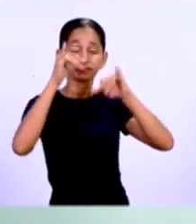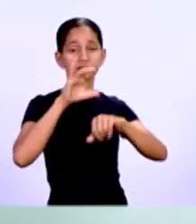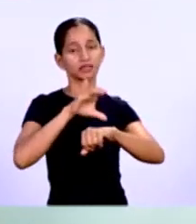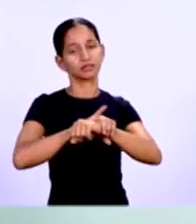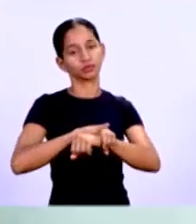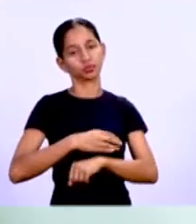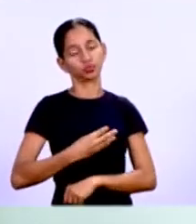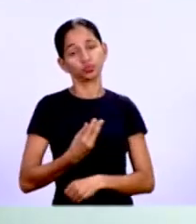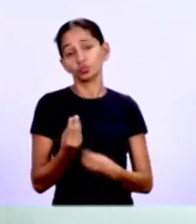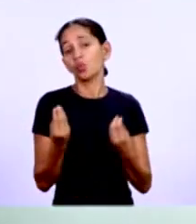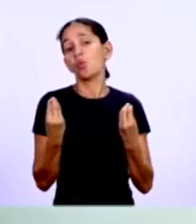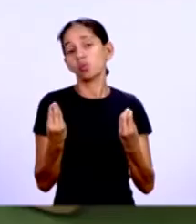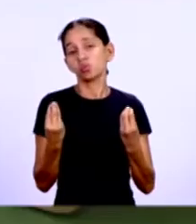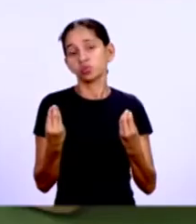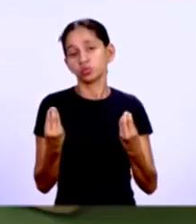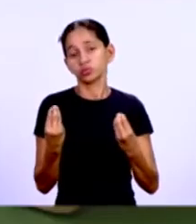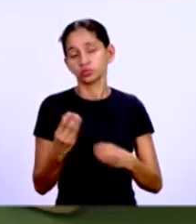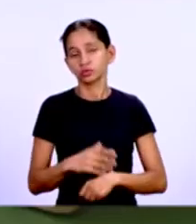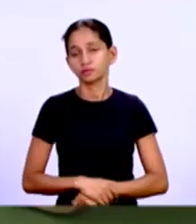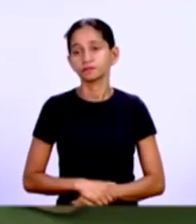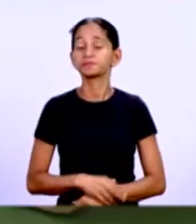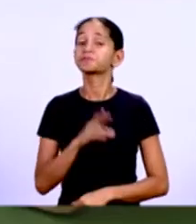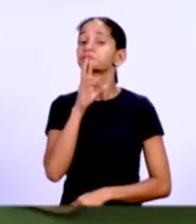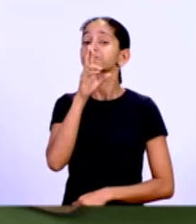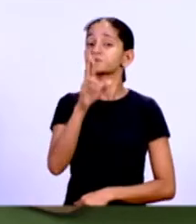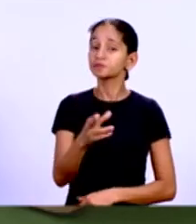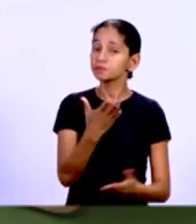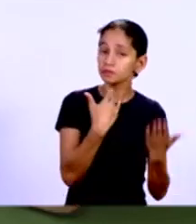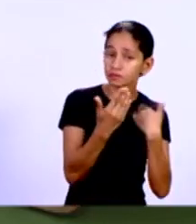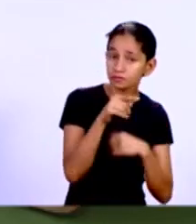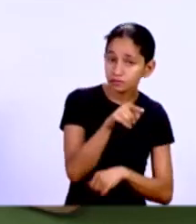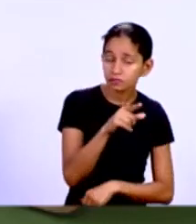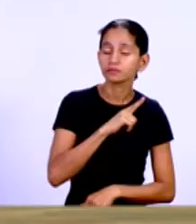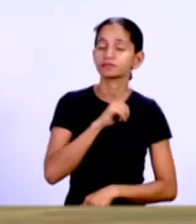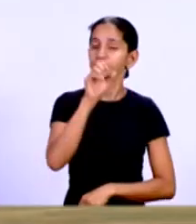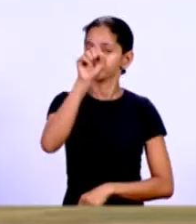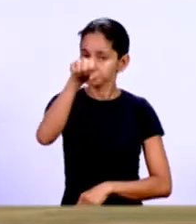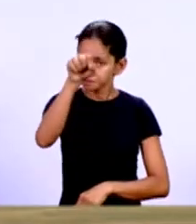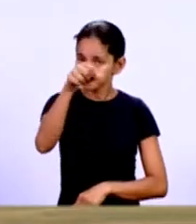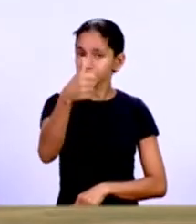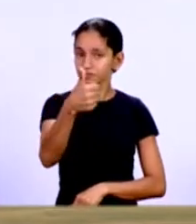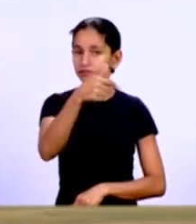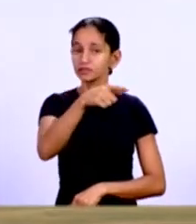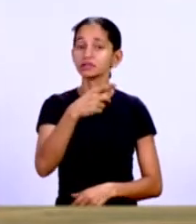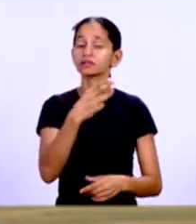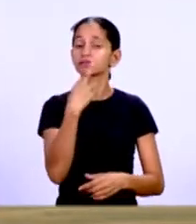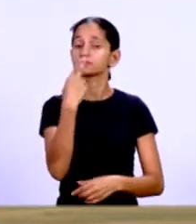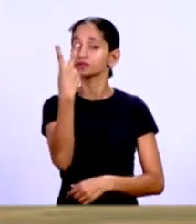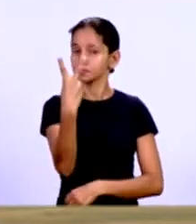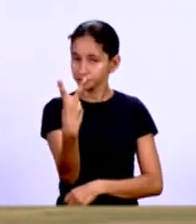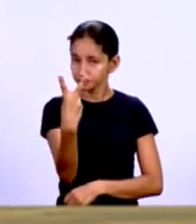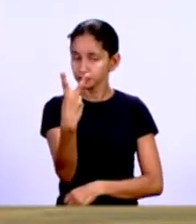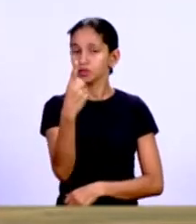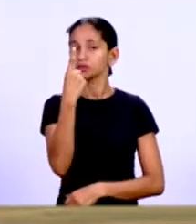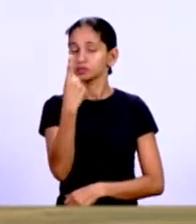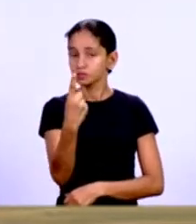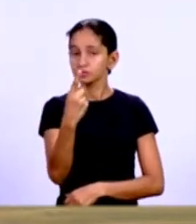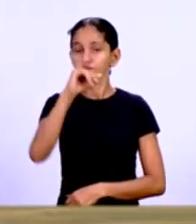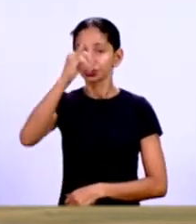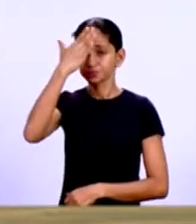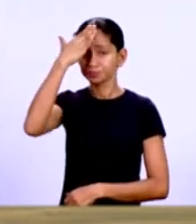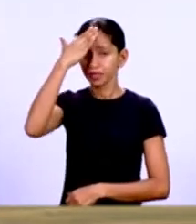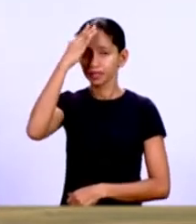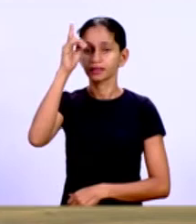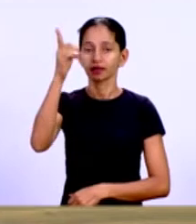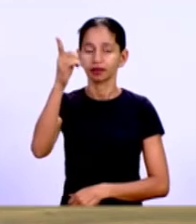situações arriscadas. Tem alguma resposta, então, professor? Tem sim, professora. A gente recebeu aqui 2 respostas. Uma lá de